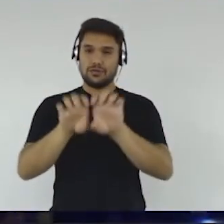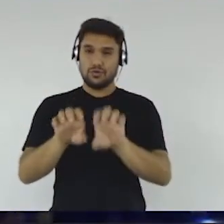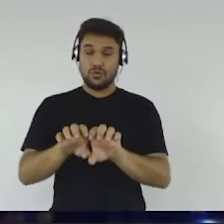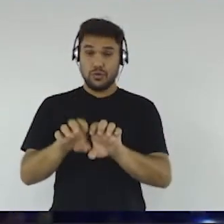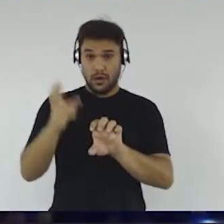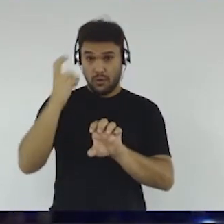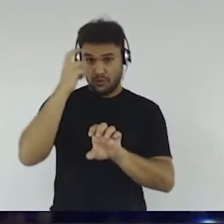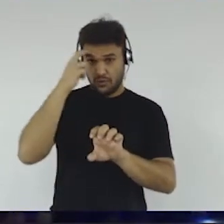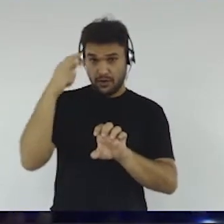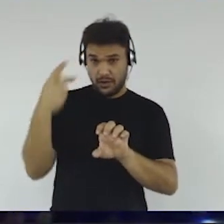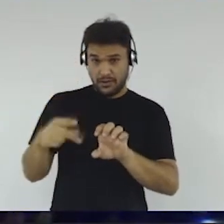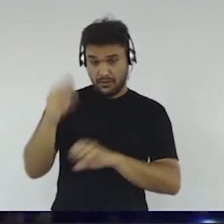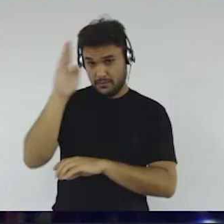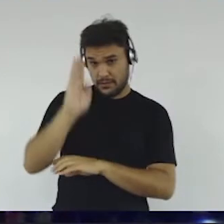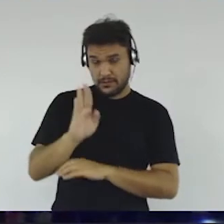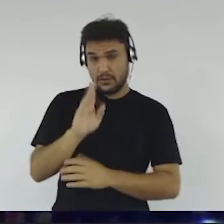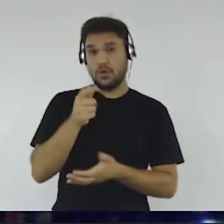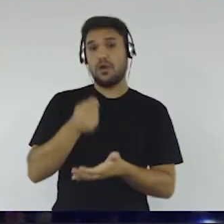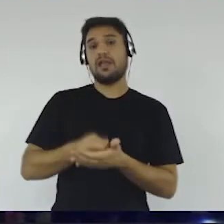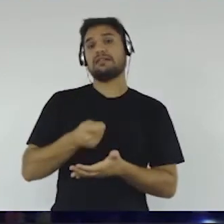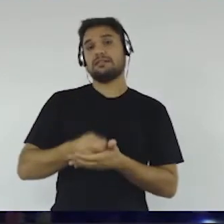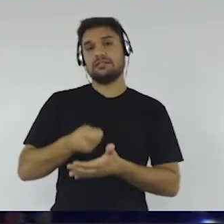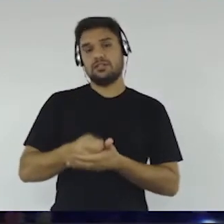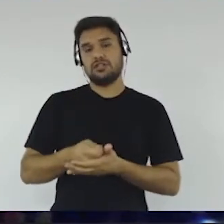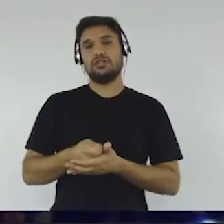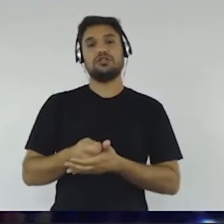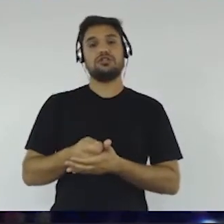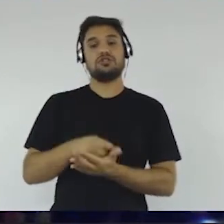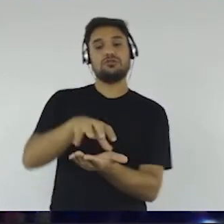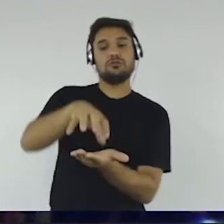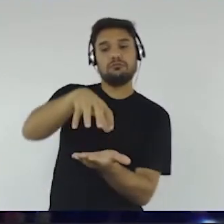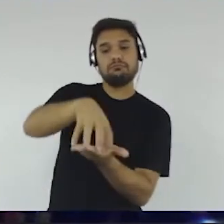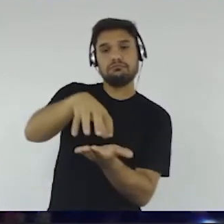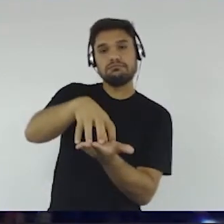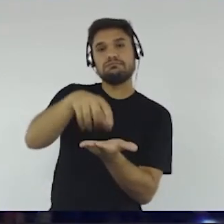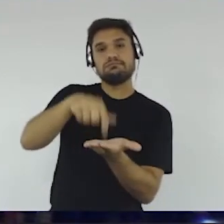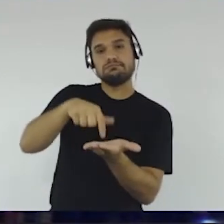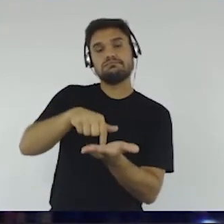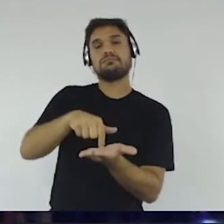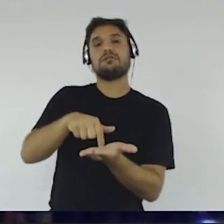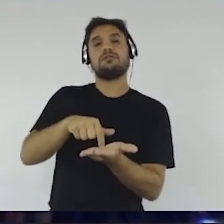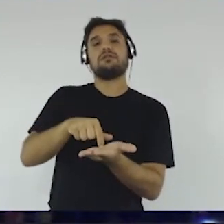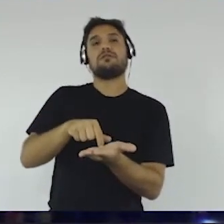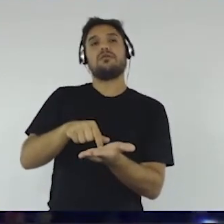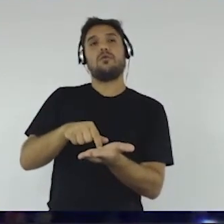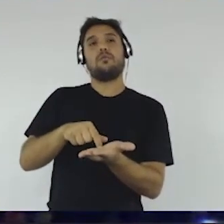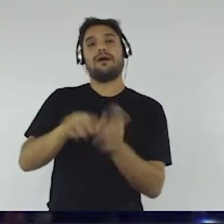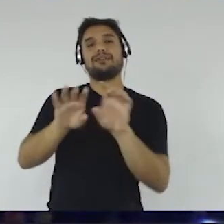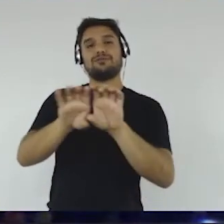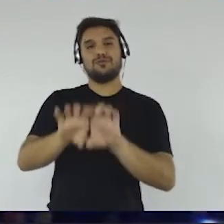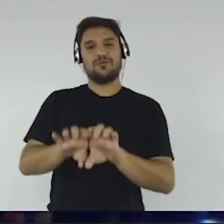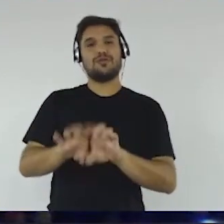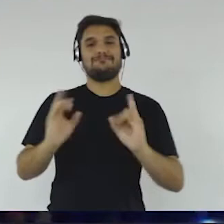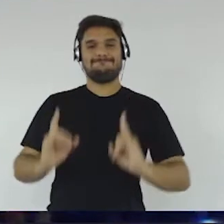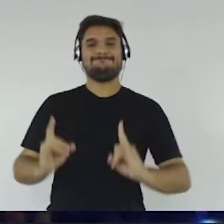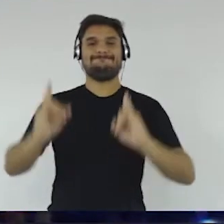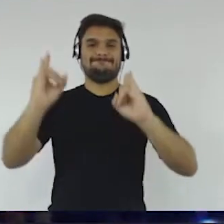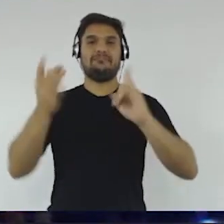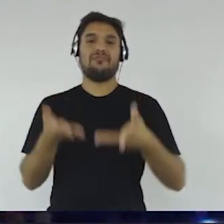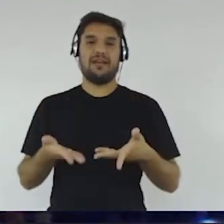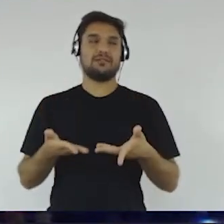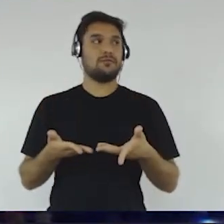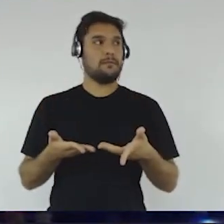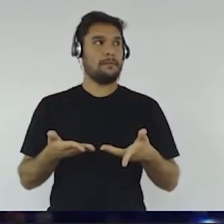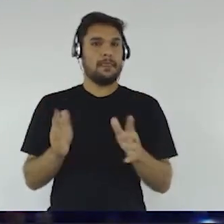brasileira exige dos centros de mediação e arbitragem uma estrutura física